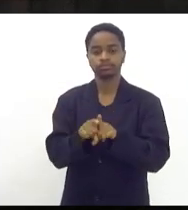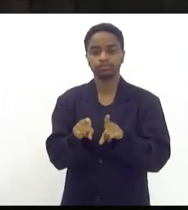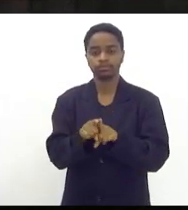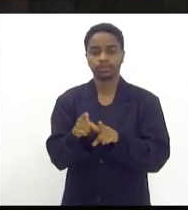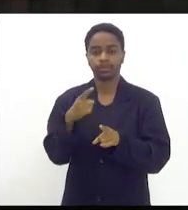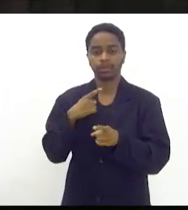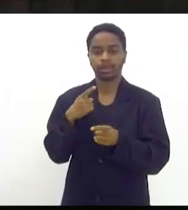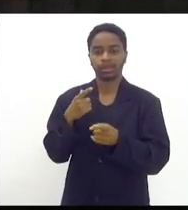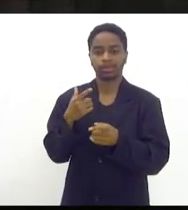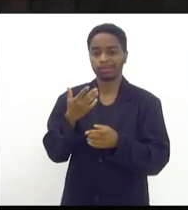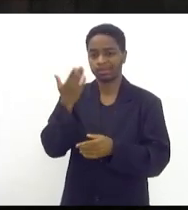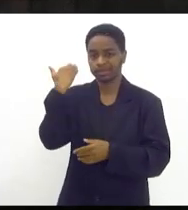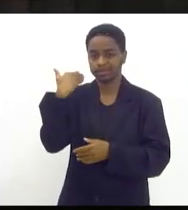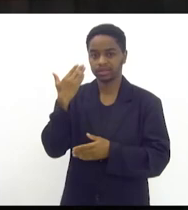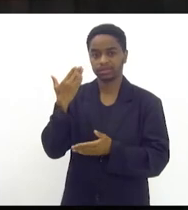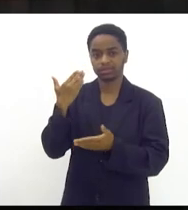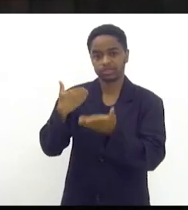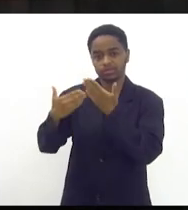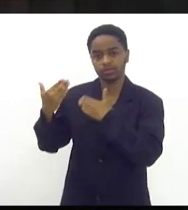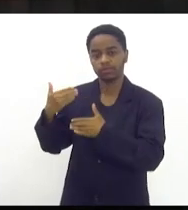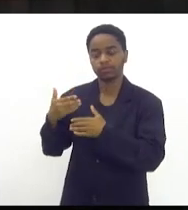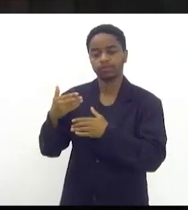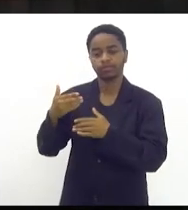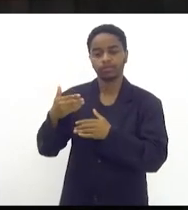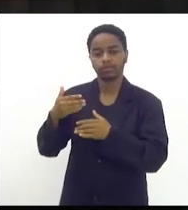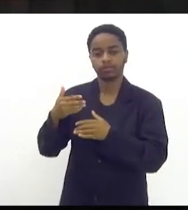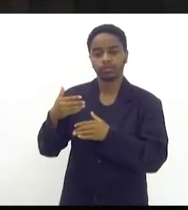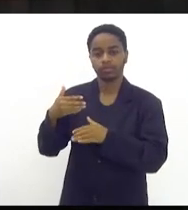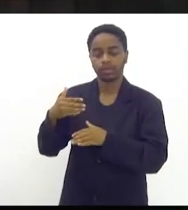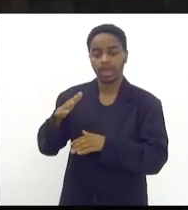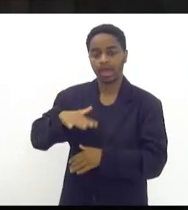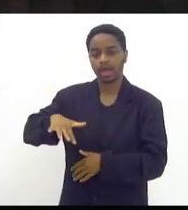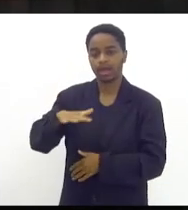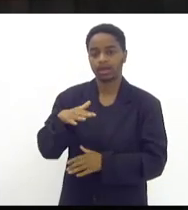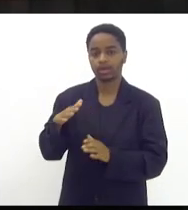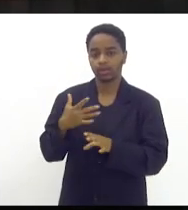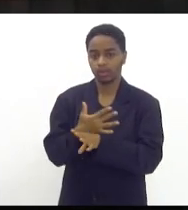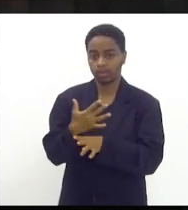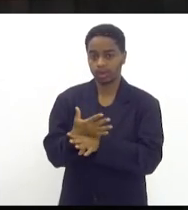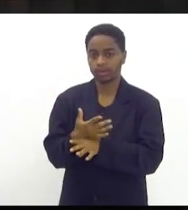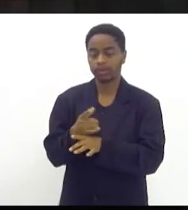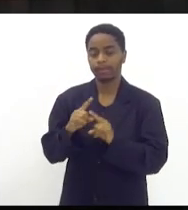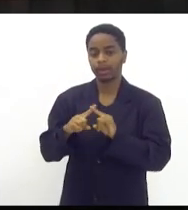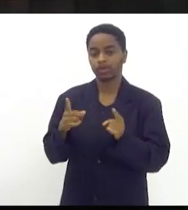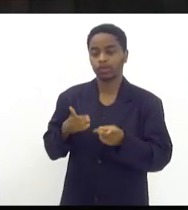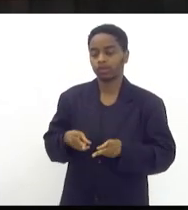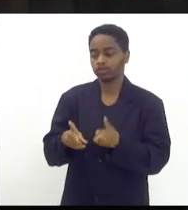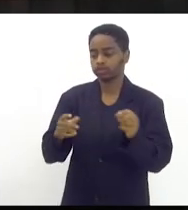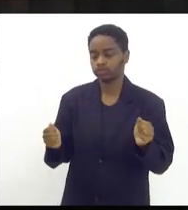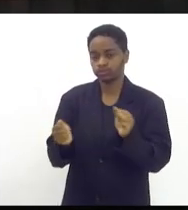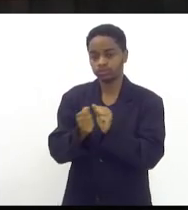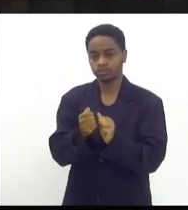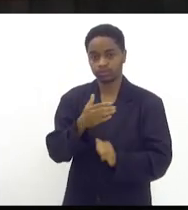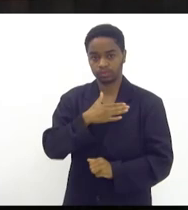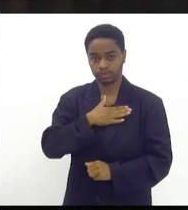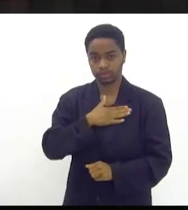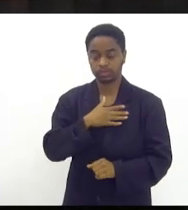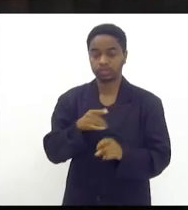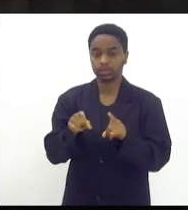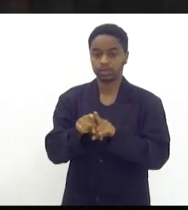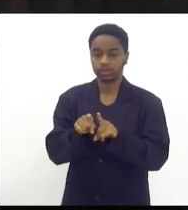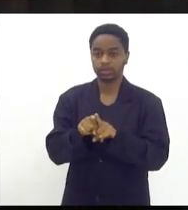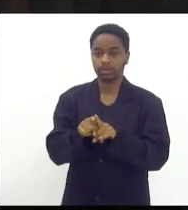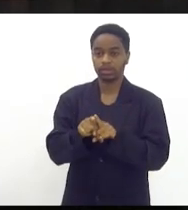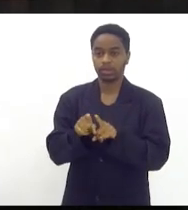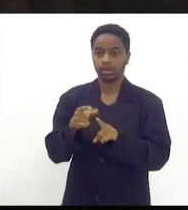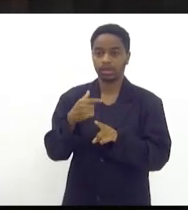um retrocesso de desenvolvimento urbano, e eles estiveram comigo, lado a lado, e eu pude ser muito exitoso enquanto